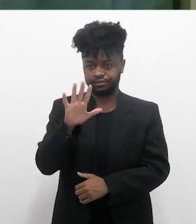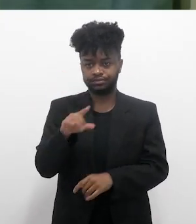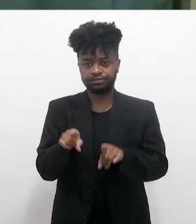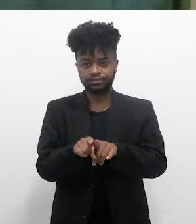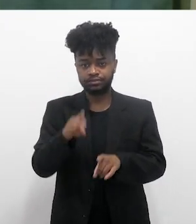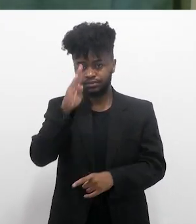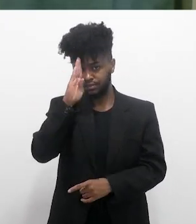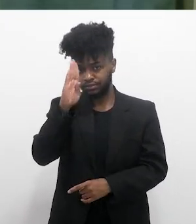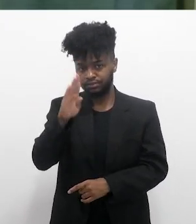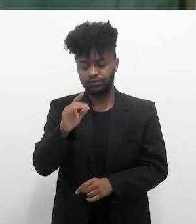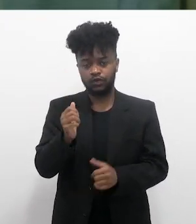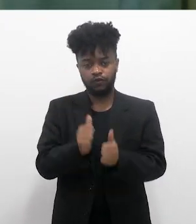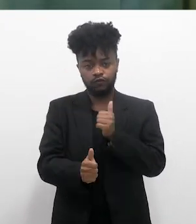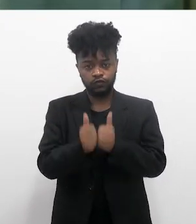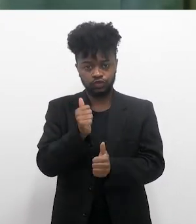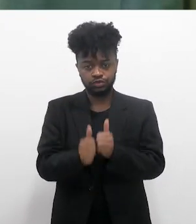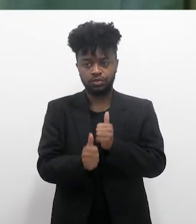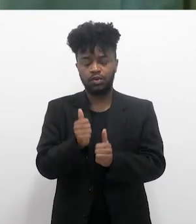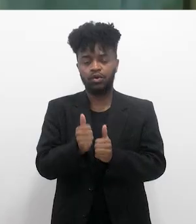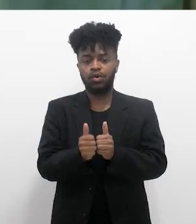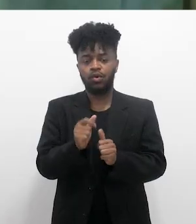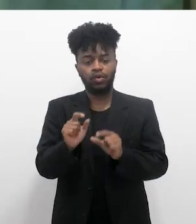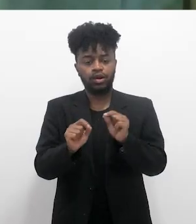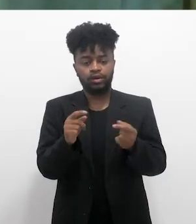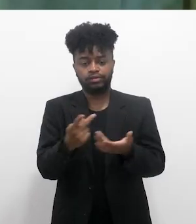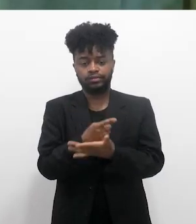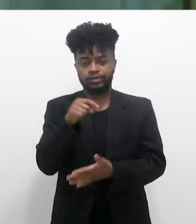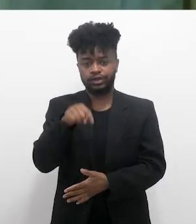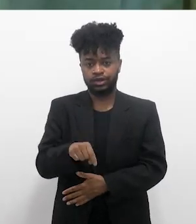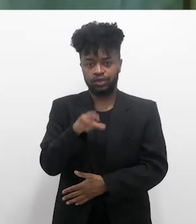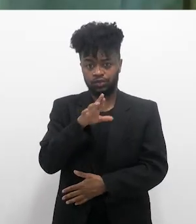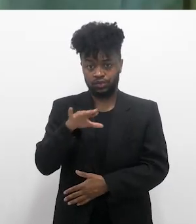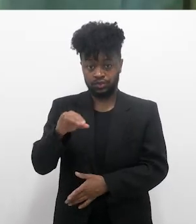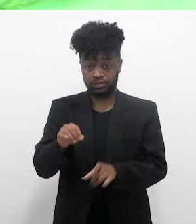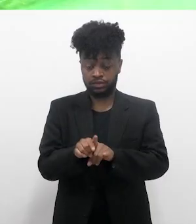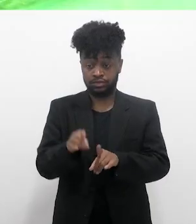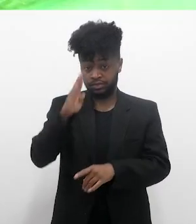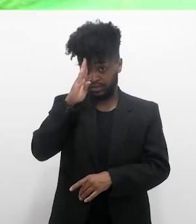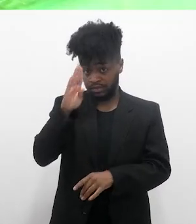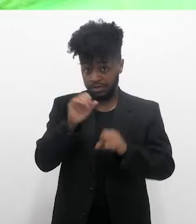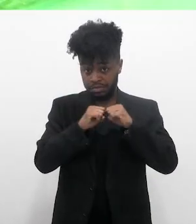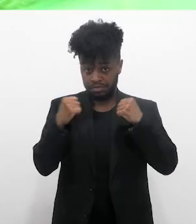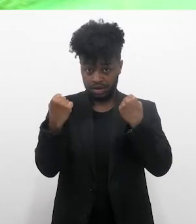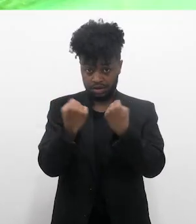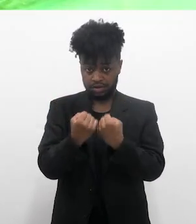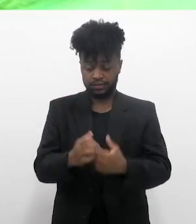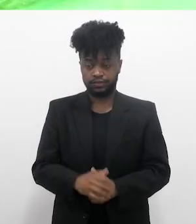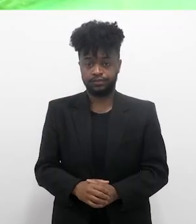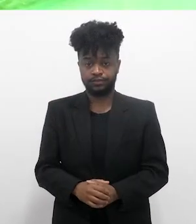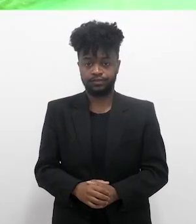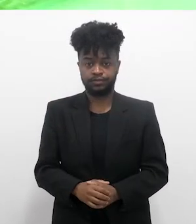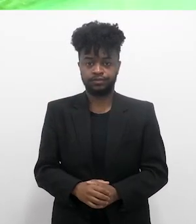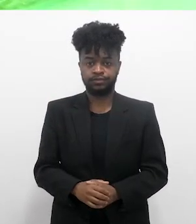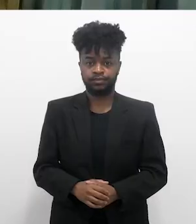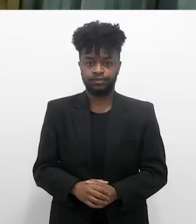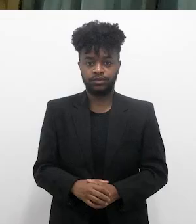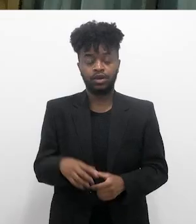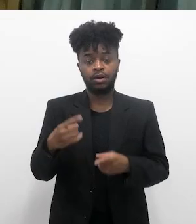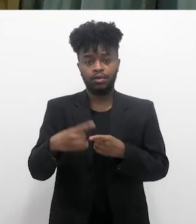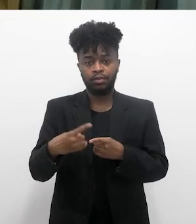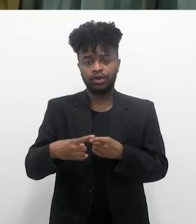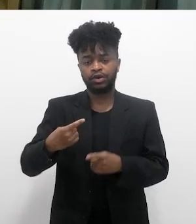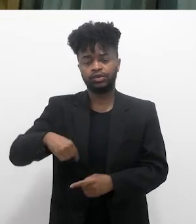especialmente do futebol, das coisas que aconteceram no Rio de Janeiro, em especial do Maracanã, porque a gente sabe